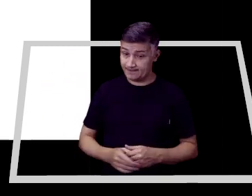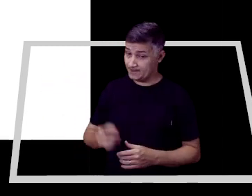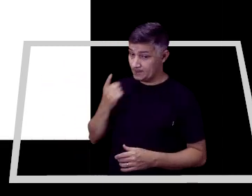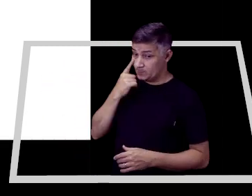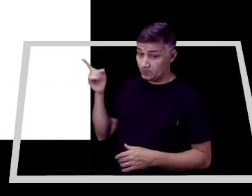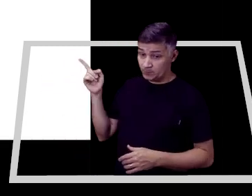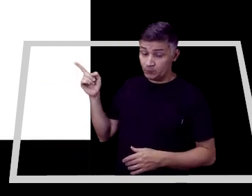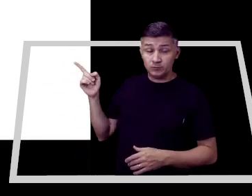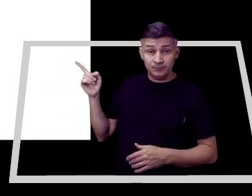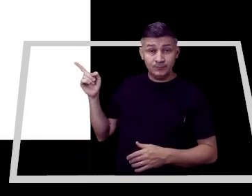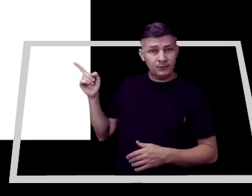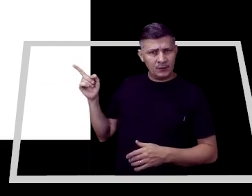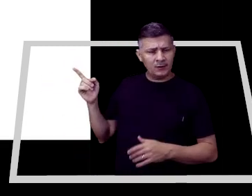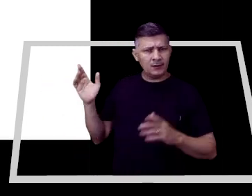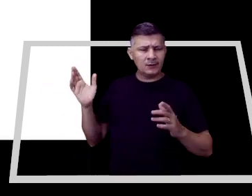Então,